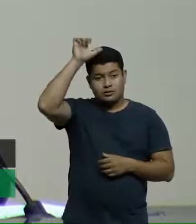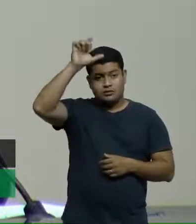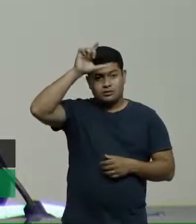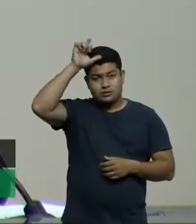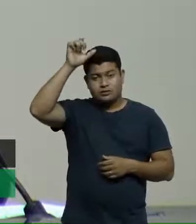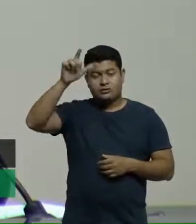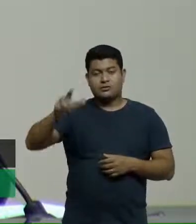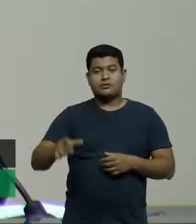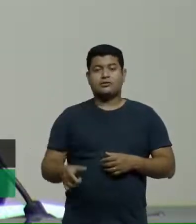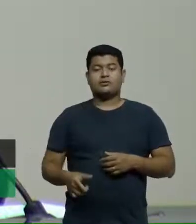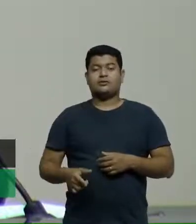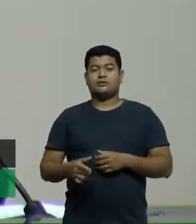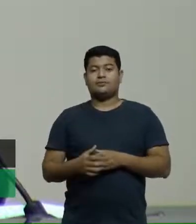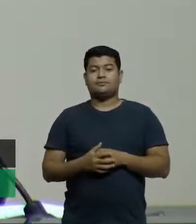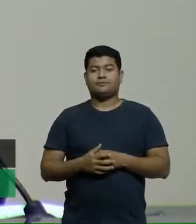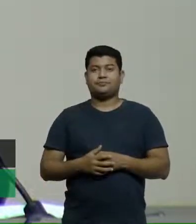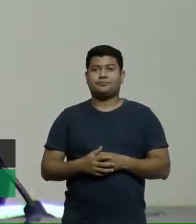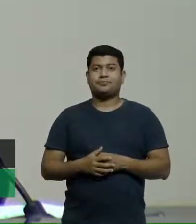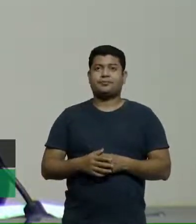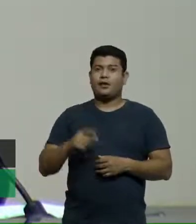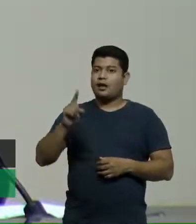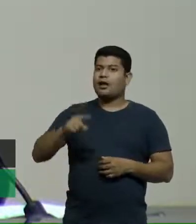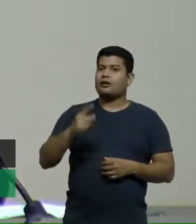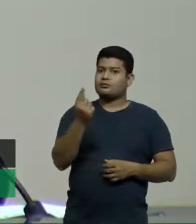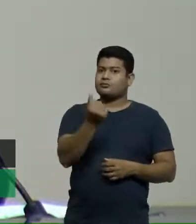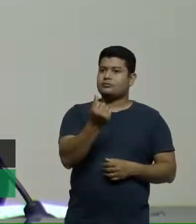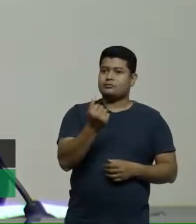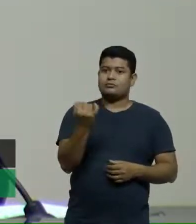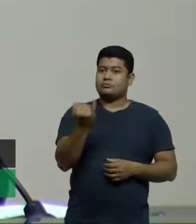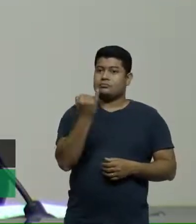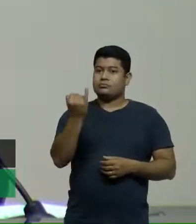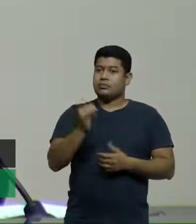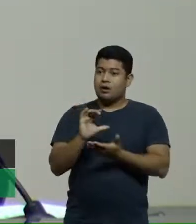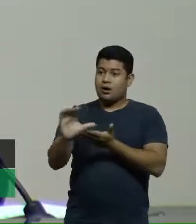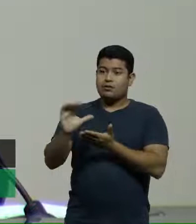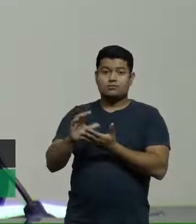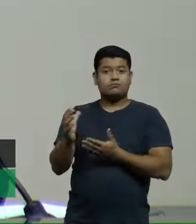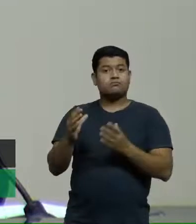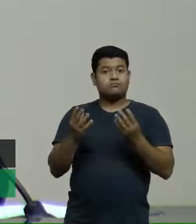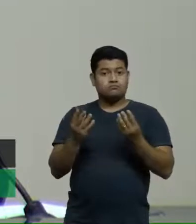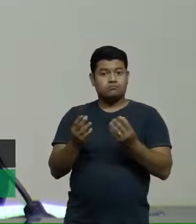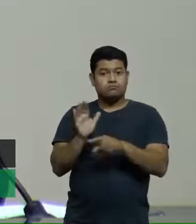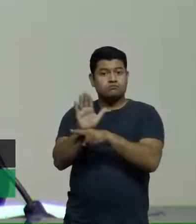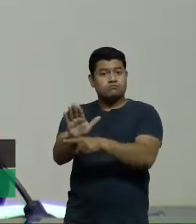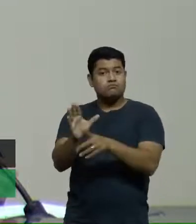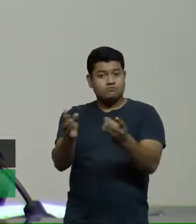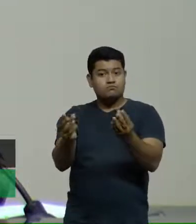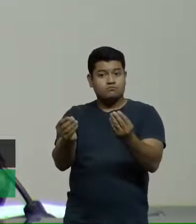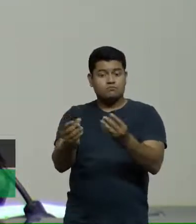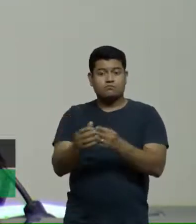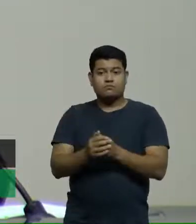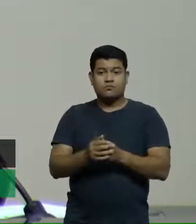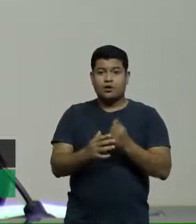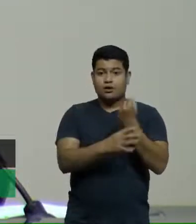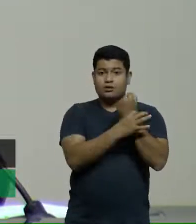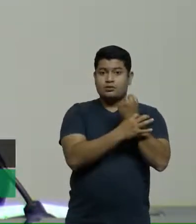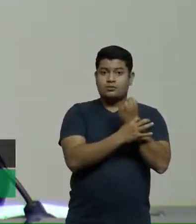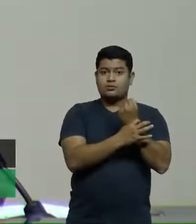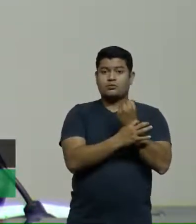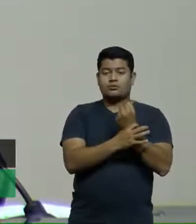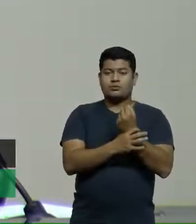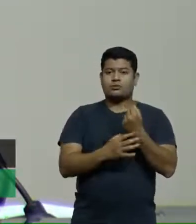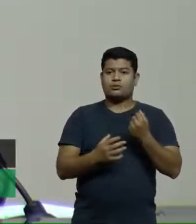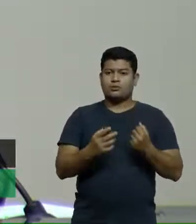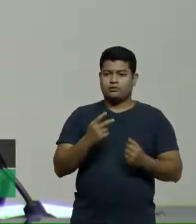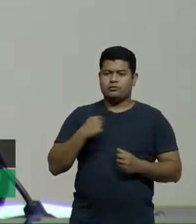E são recursos importantes. A segurança, eu sempre digo, é a última barreira antes do